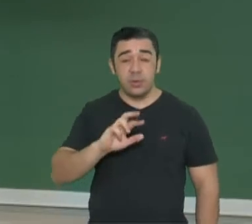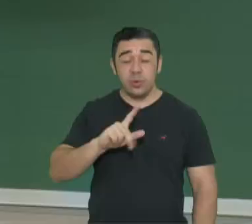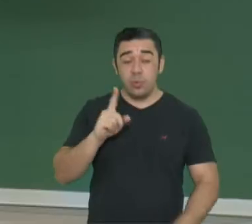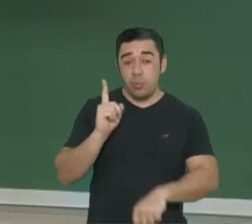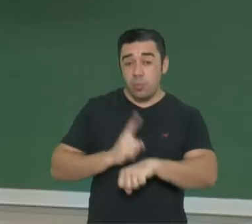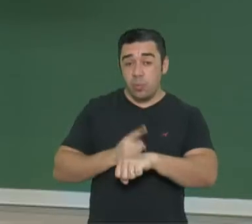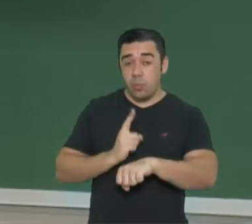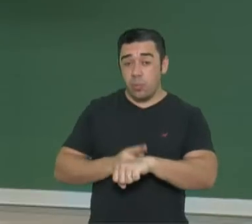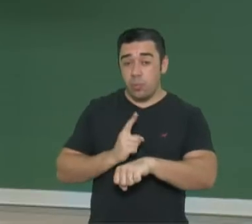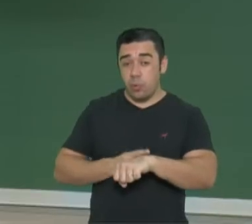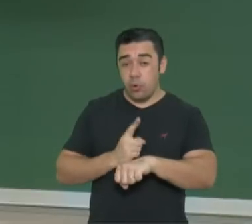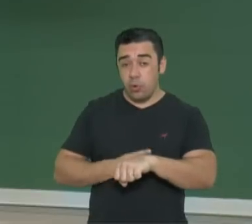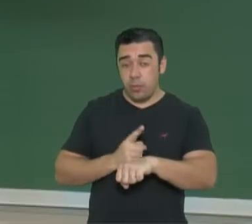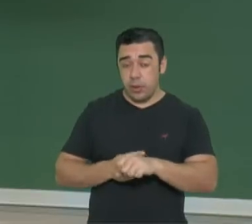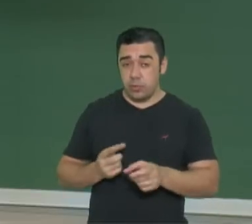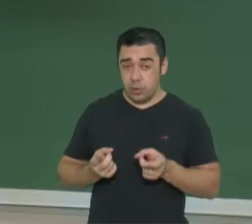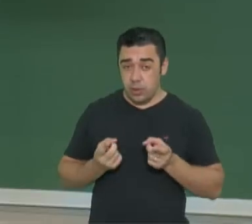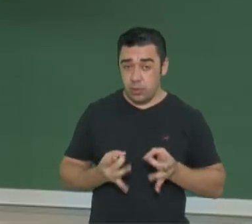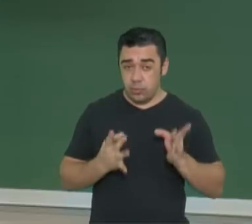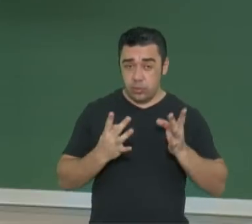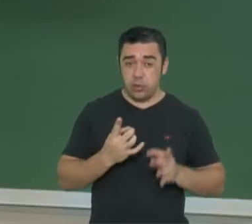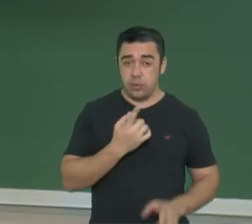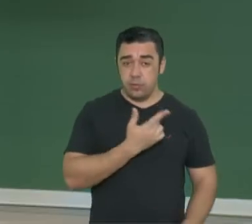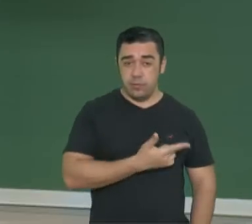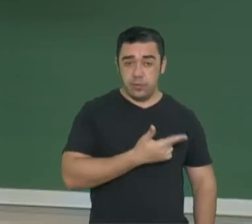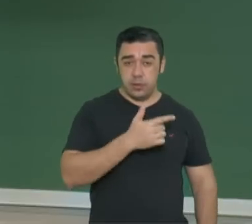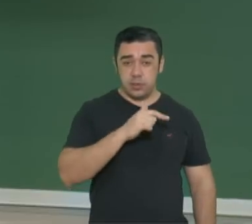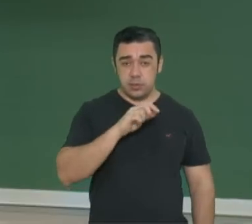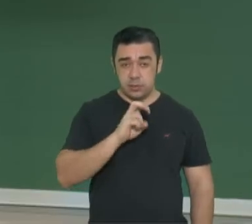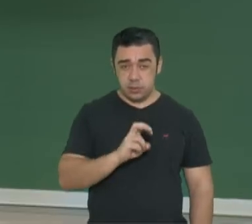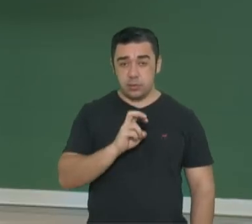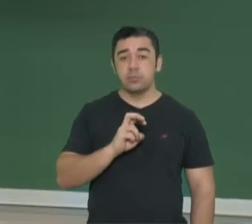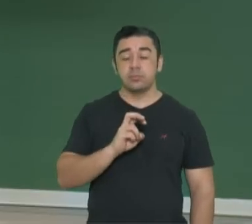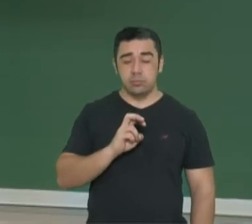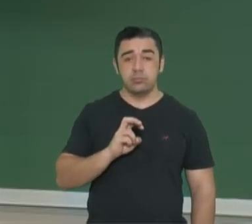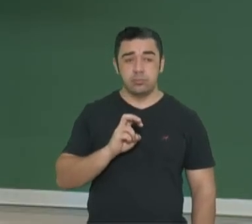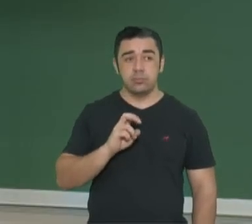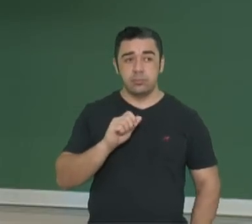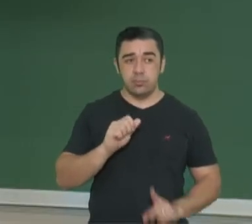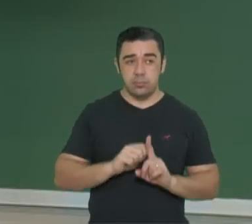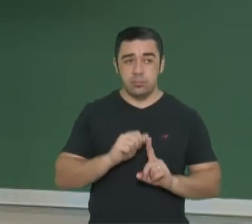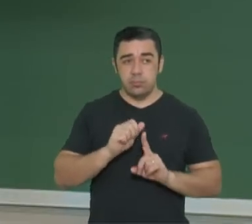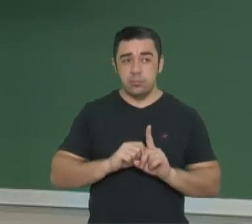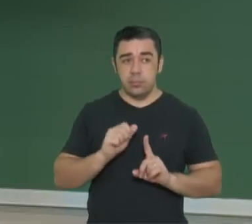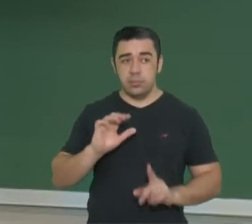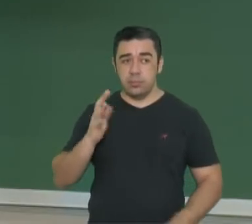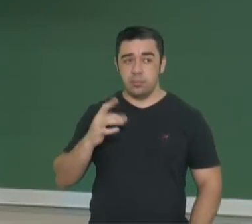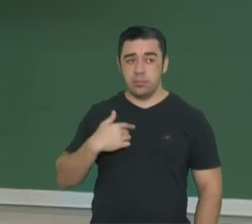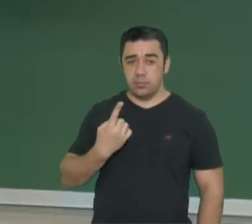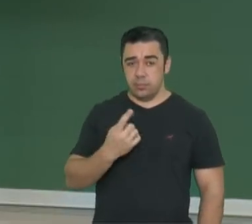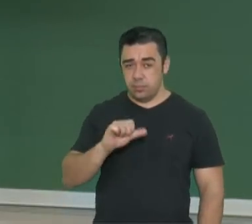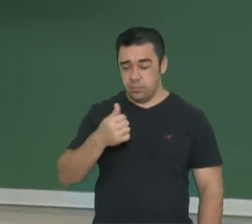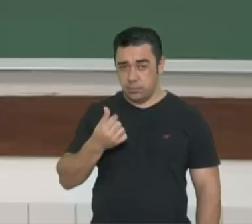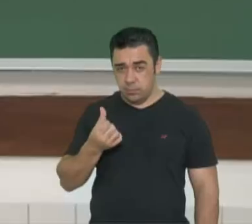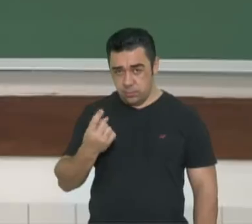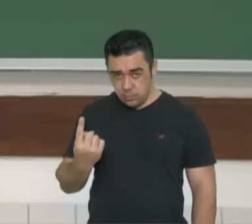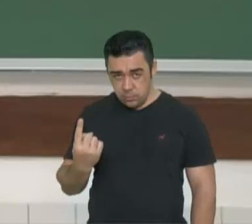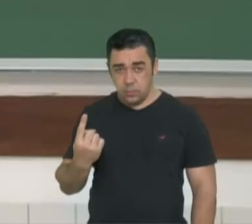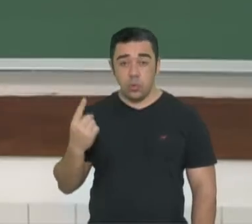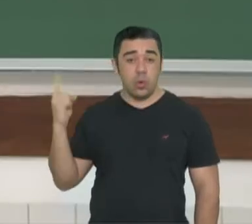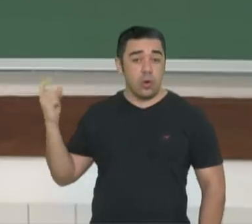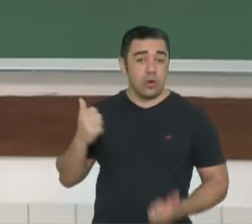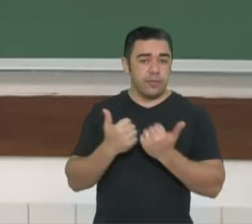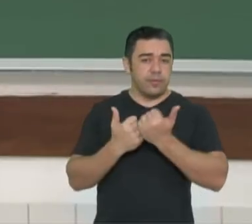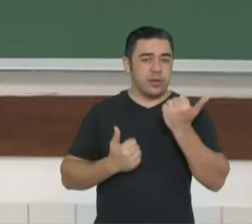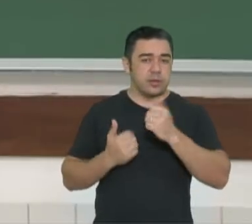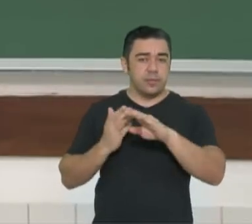Quadros, 25 de agosto de 1961, o João Goulart, o vice, estava em visita oficial